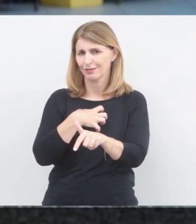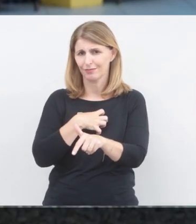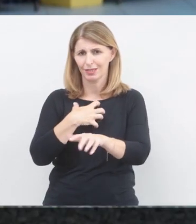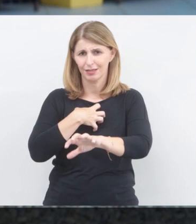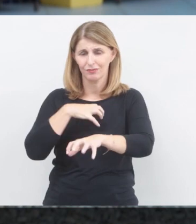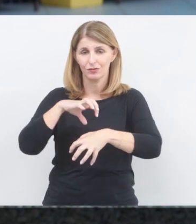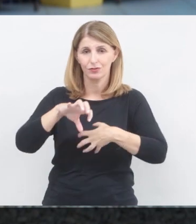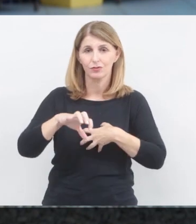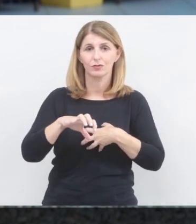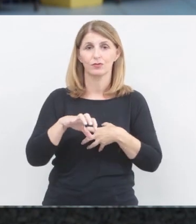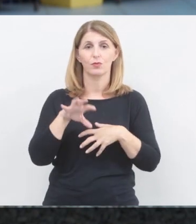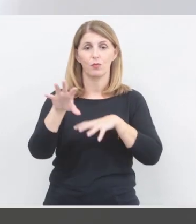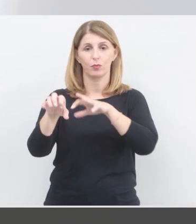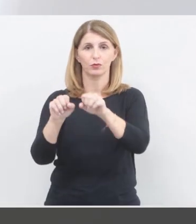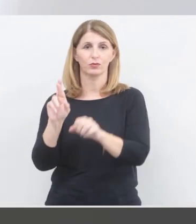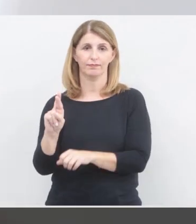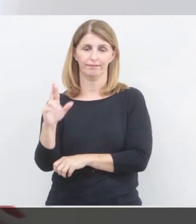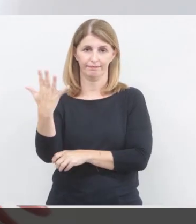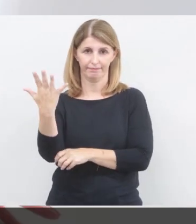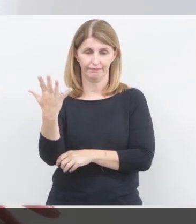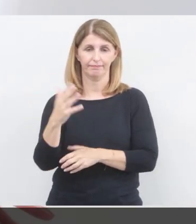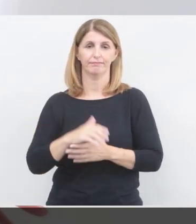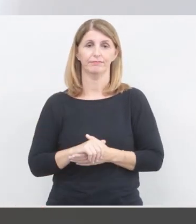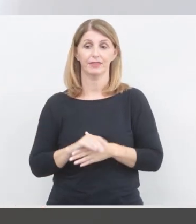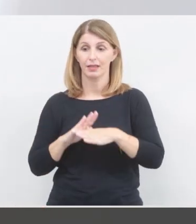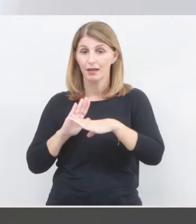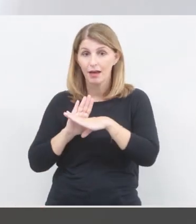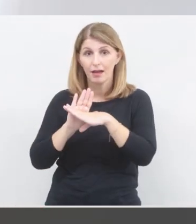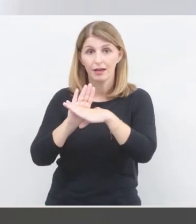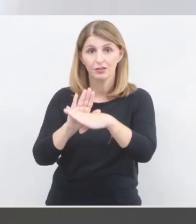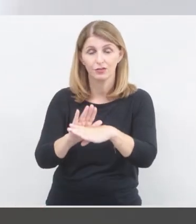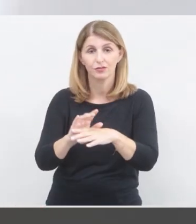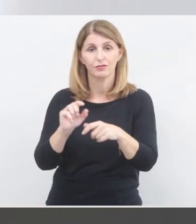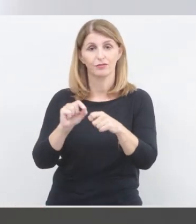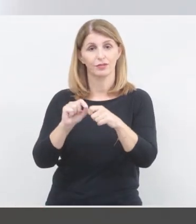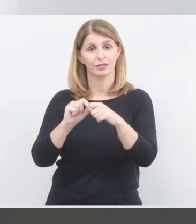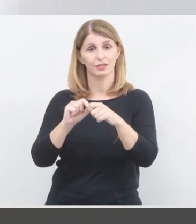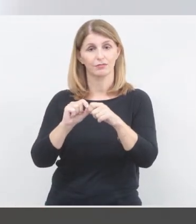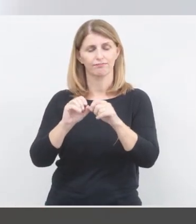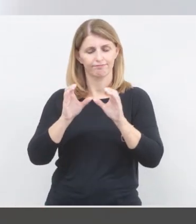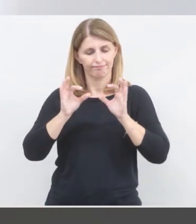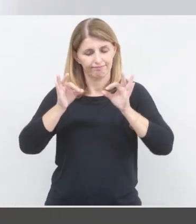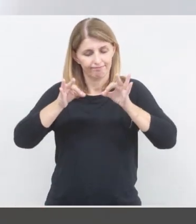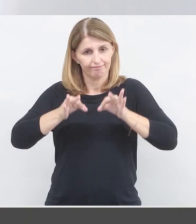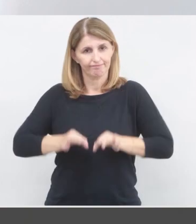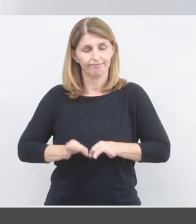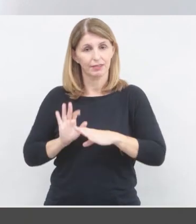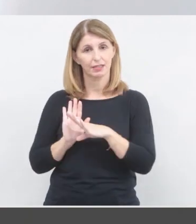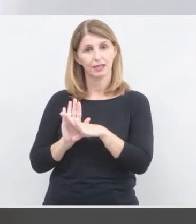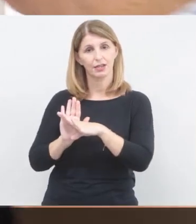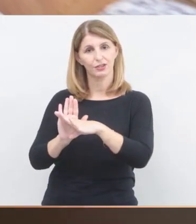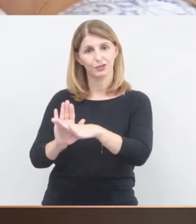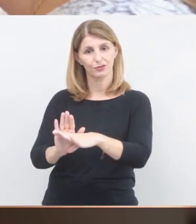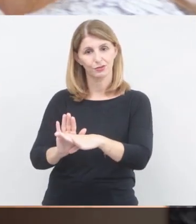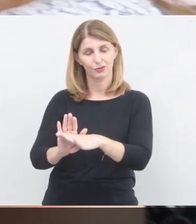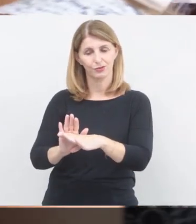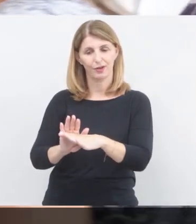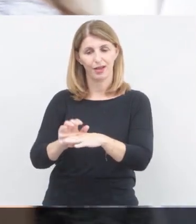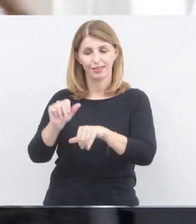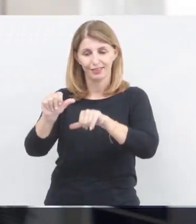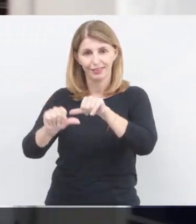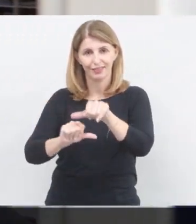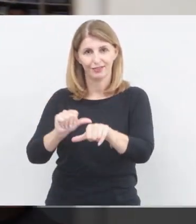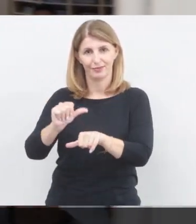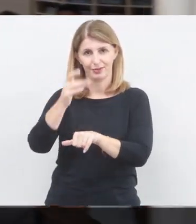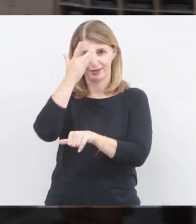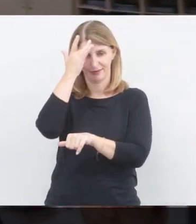problemas, com sentimentos. Buscam soluções, ajudam a formar caráter, ajudam